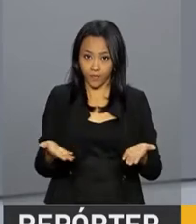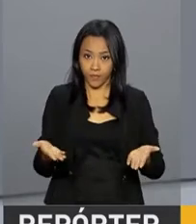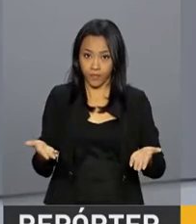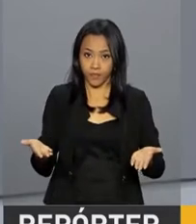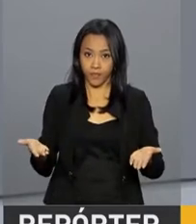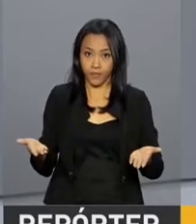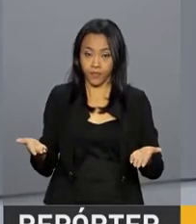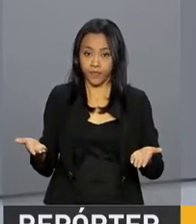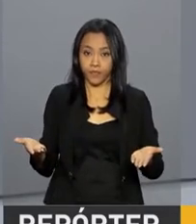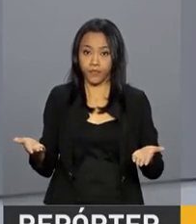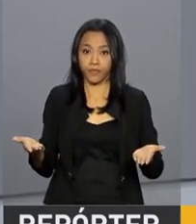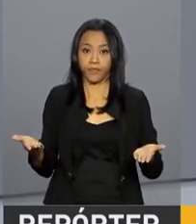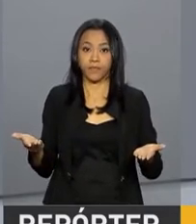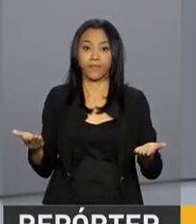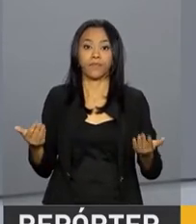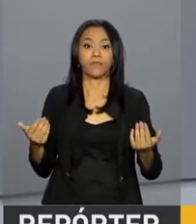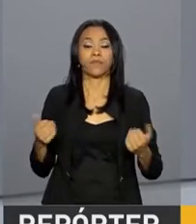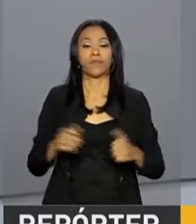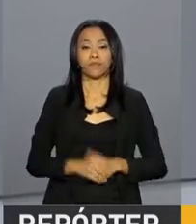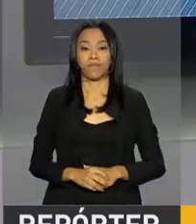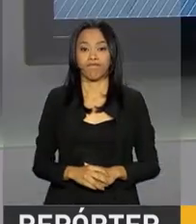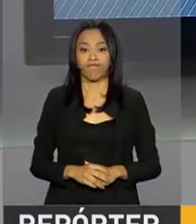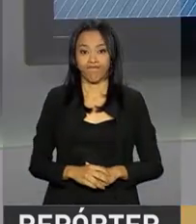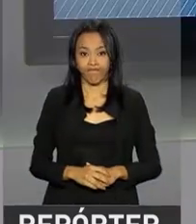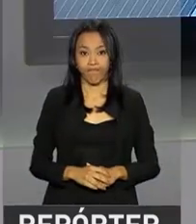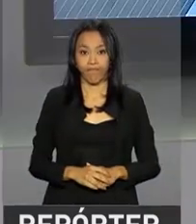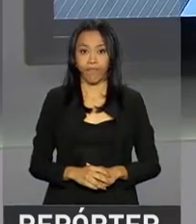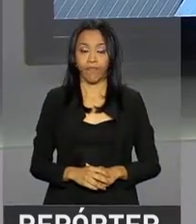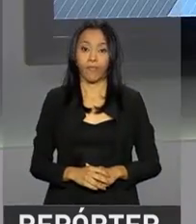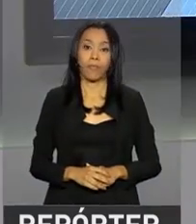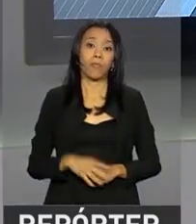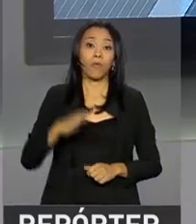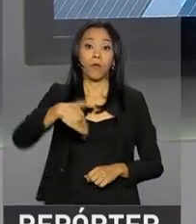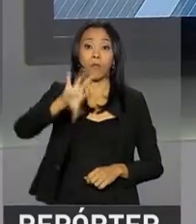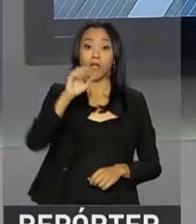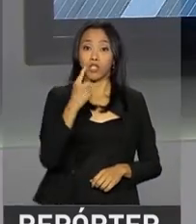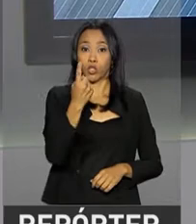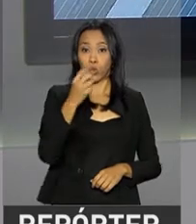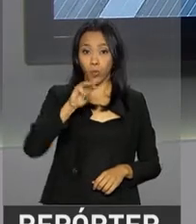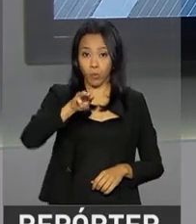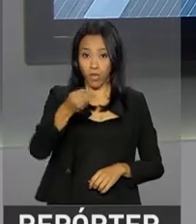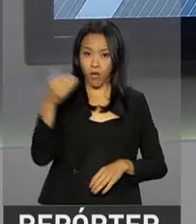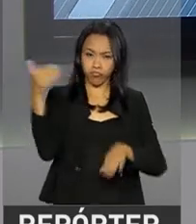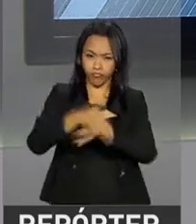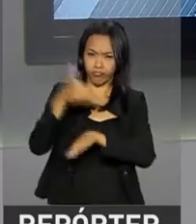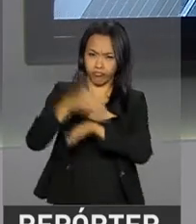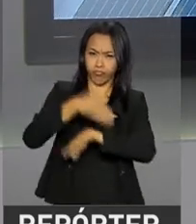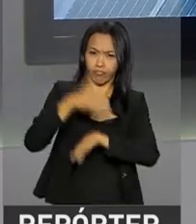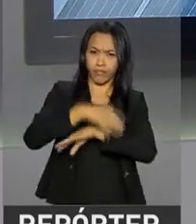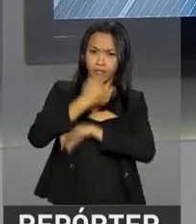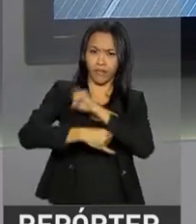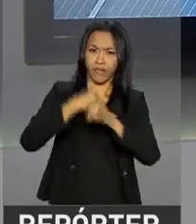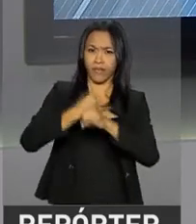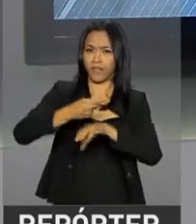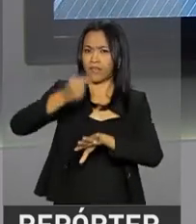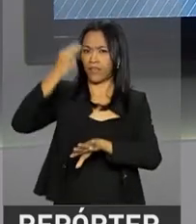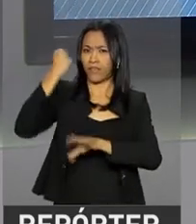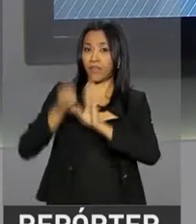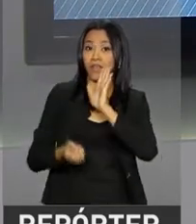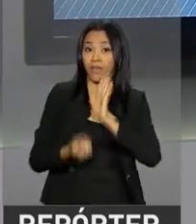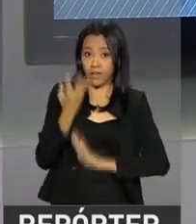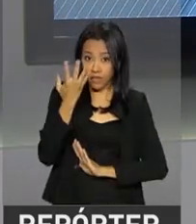ponto o fr gs ponto br com mais de 1 milhão de acessos na internet desde a criação